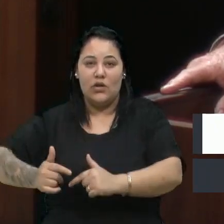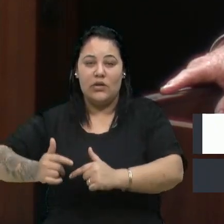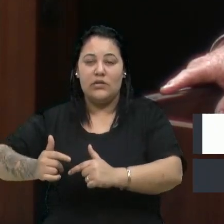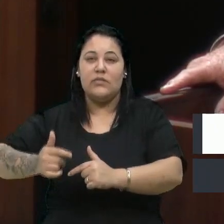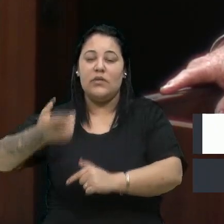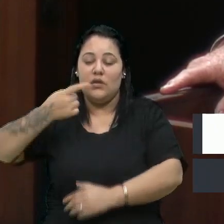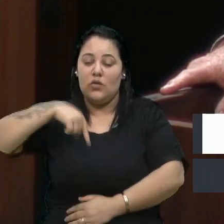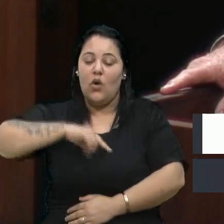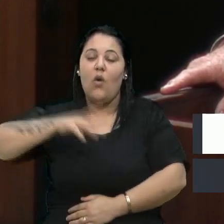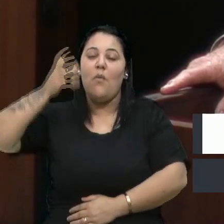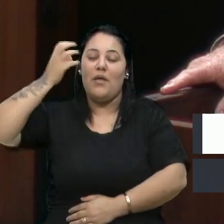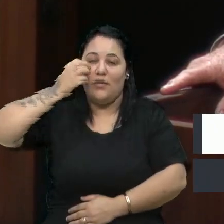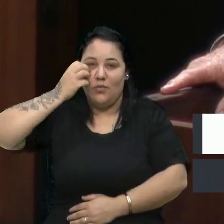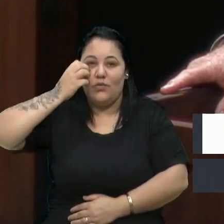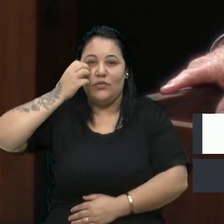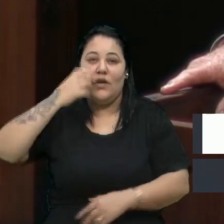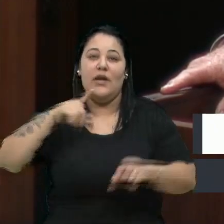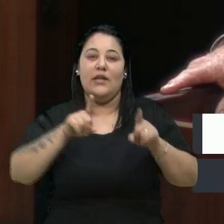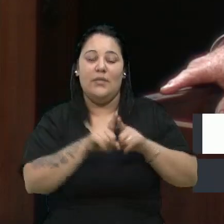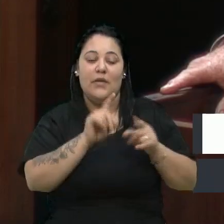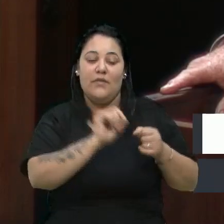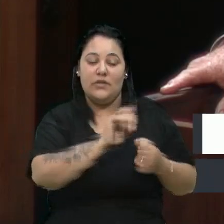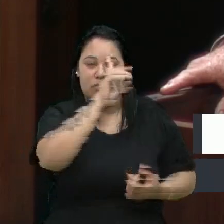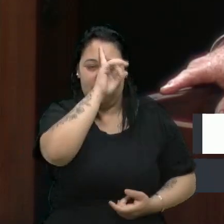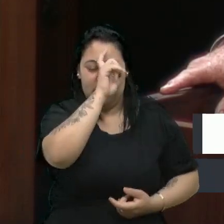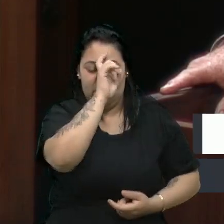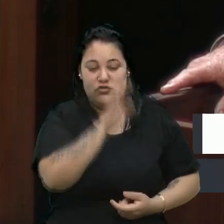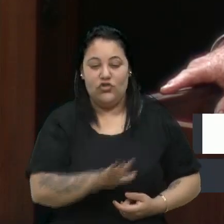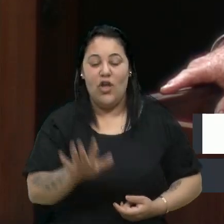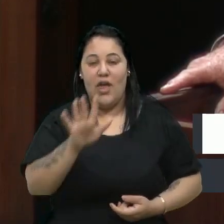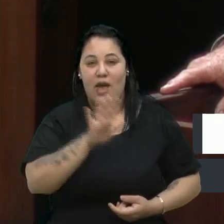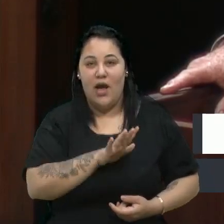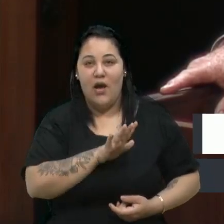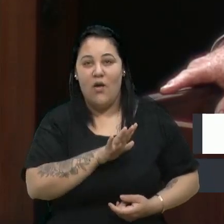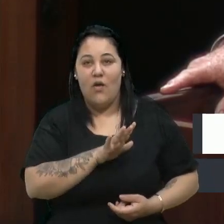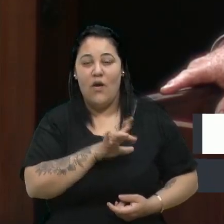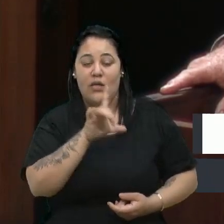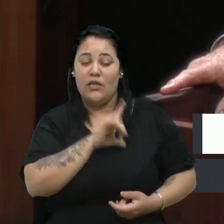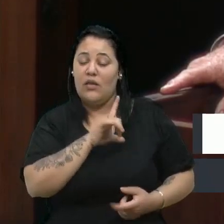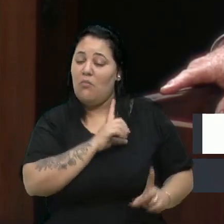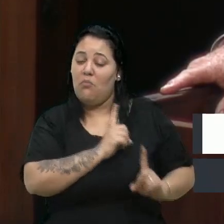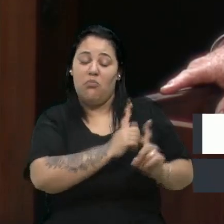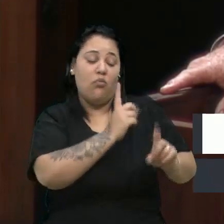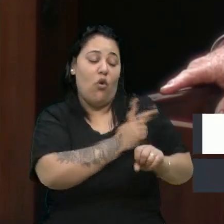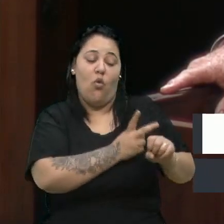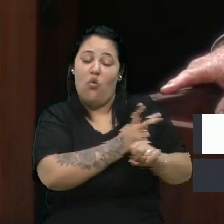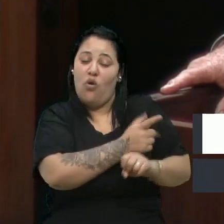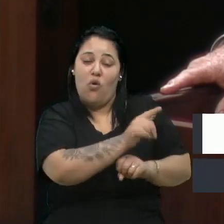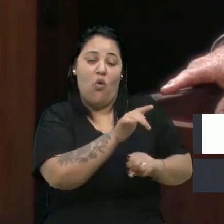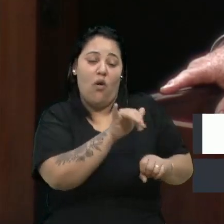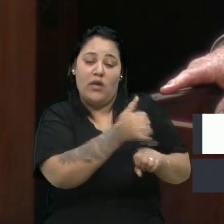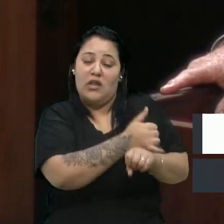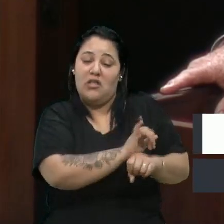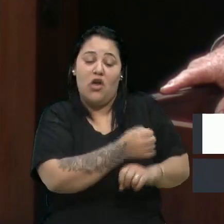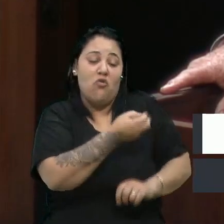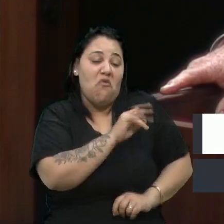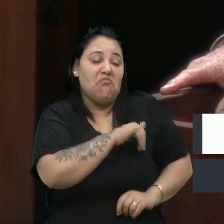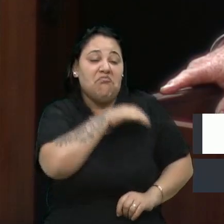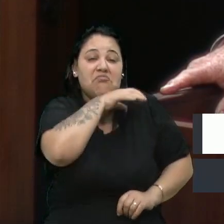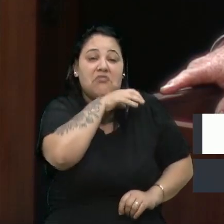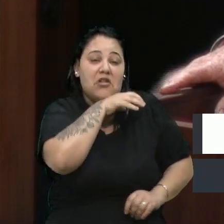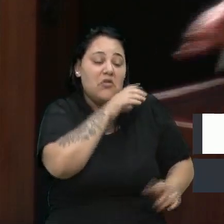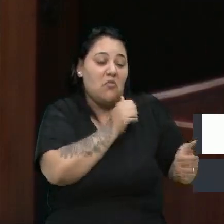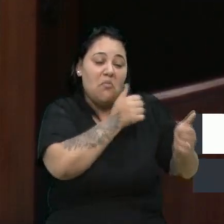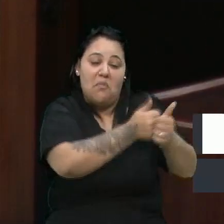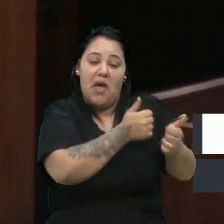nosso patrimônio e fazer com que o Hospital Geral talvez busque uma outra alternativa, um outro terreno mais próximo, para o